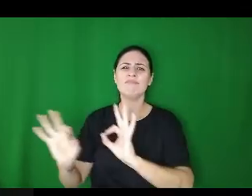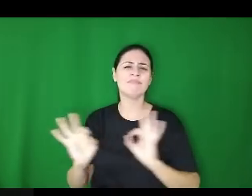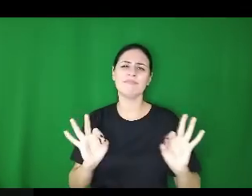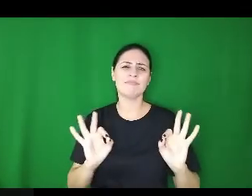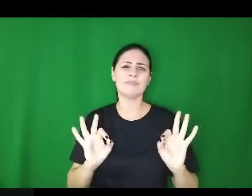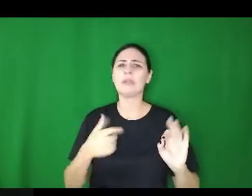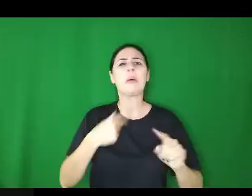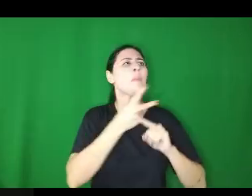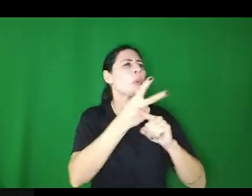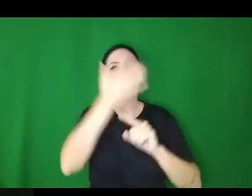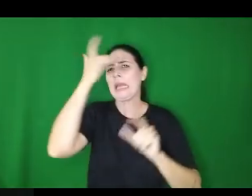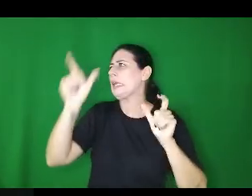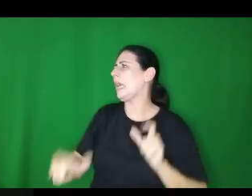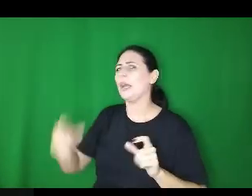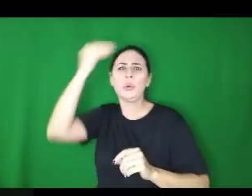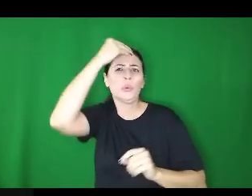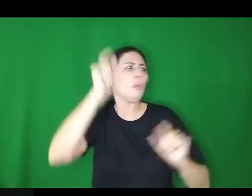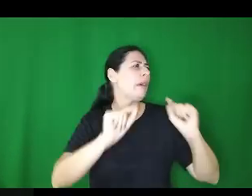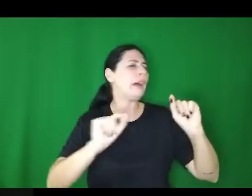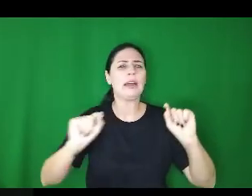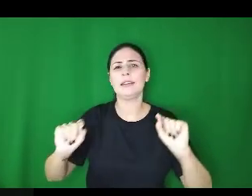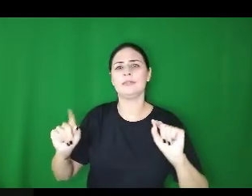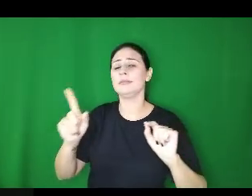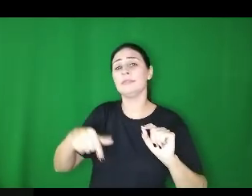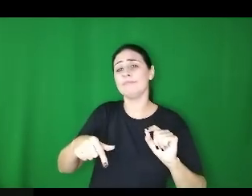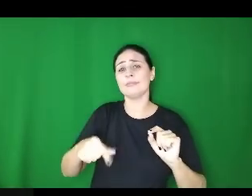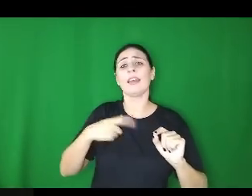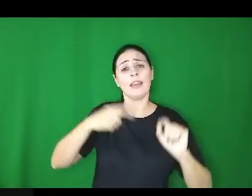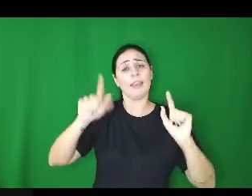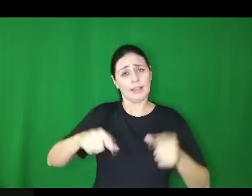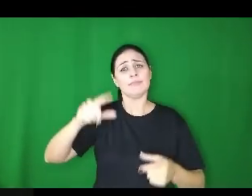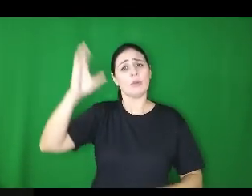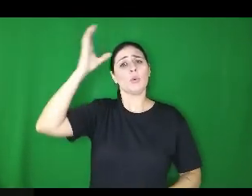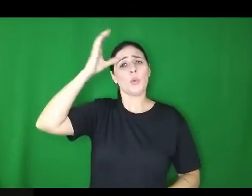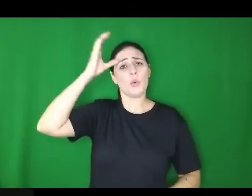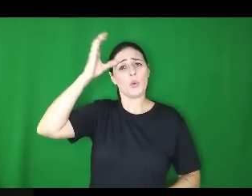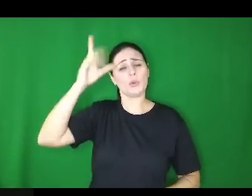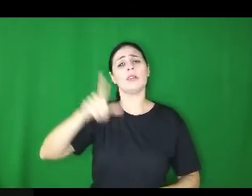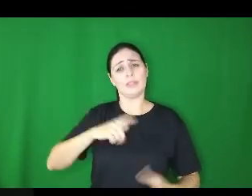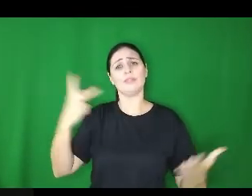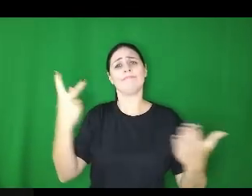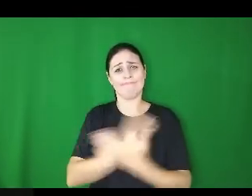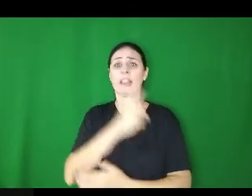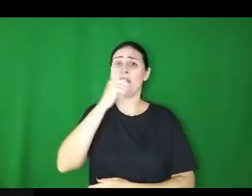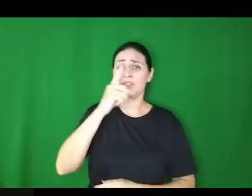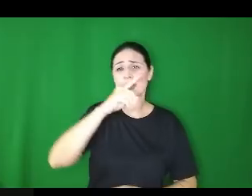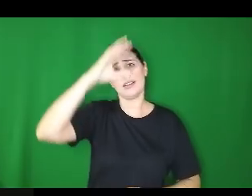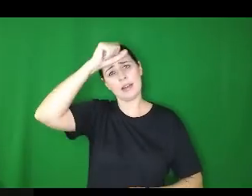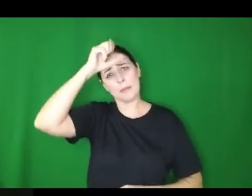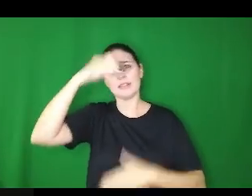num nível de real, né? Então, nós pedimos a obrigatoriedade